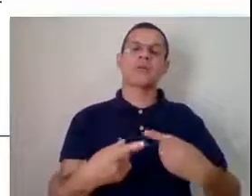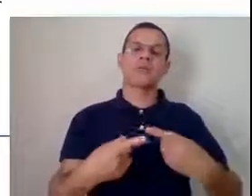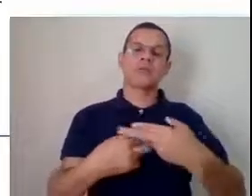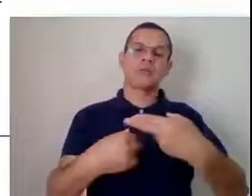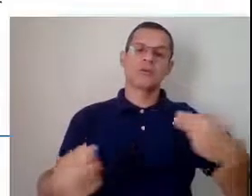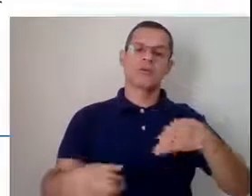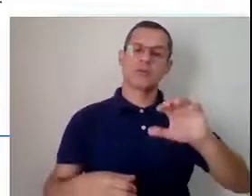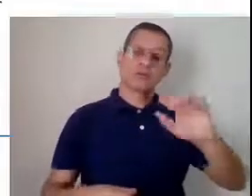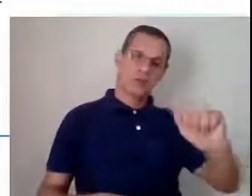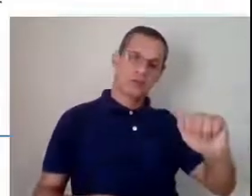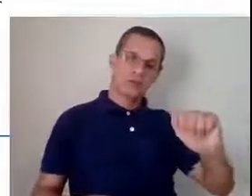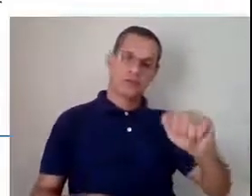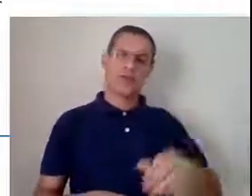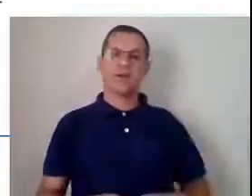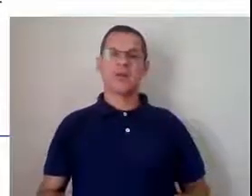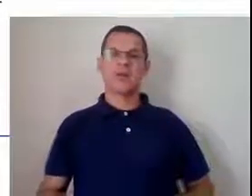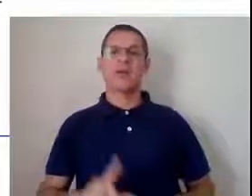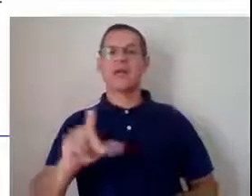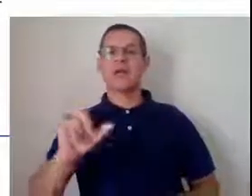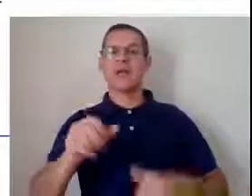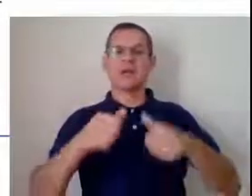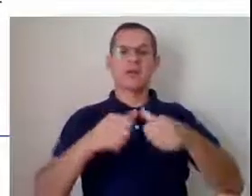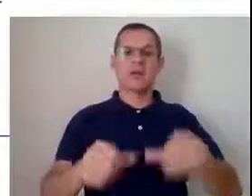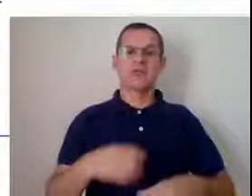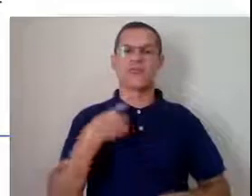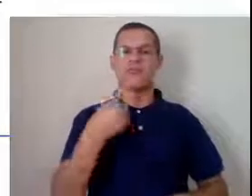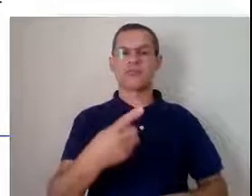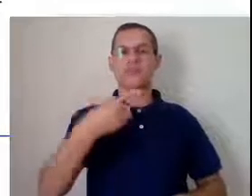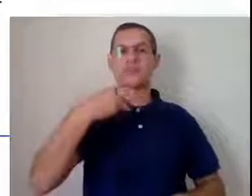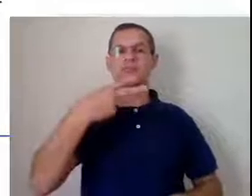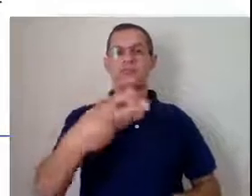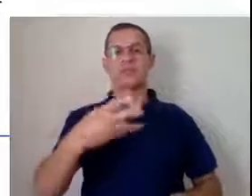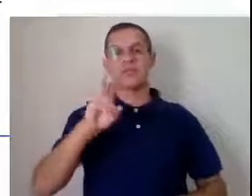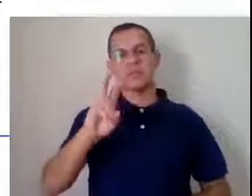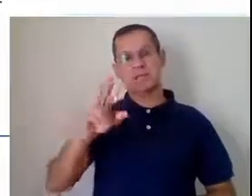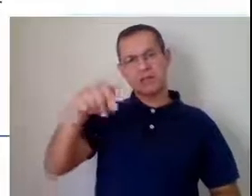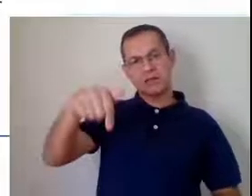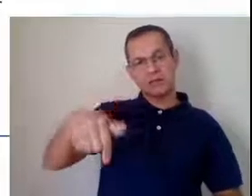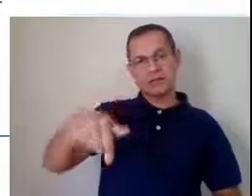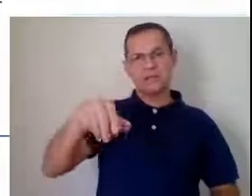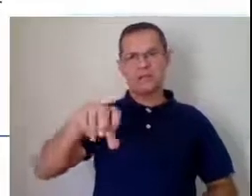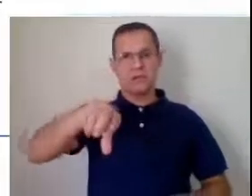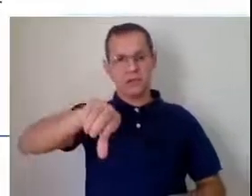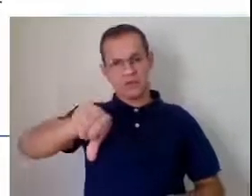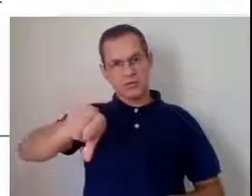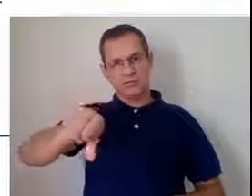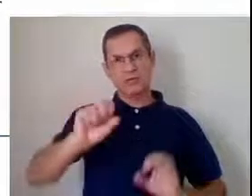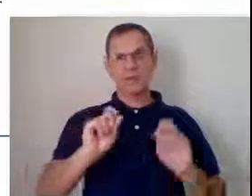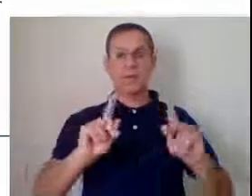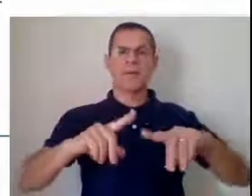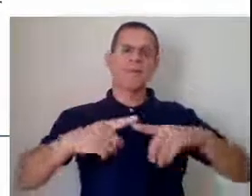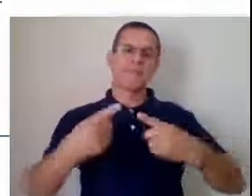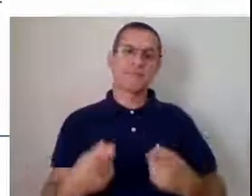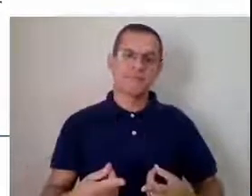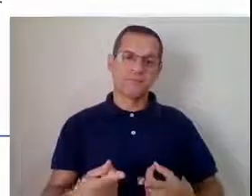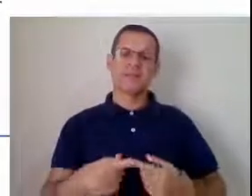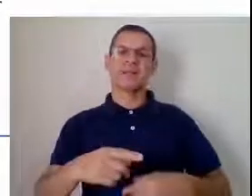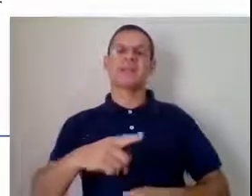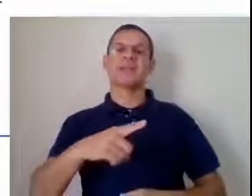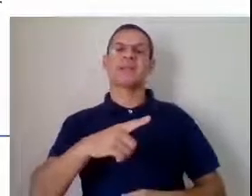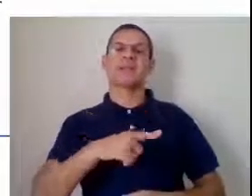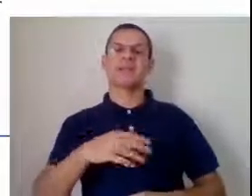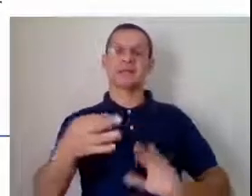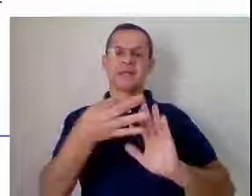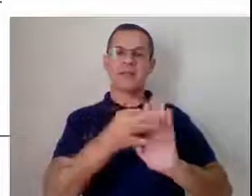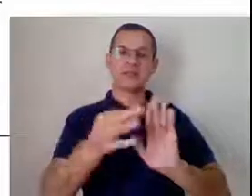elementos de A são esses, 1, 3, 5, 7 e 9. Então, listei seus